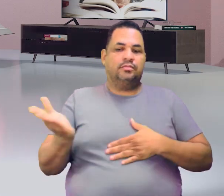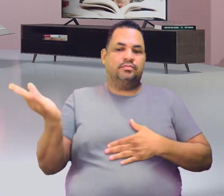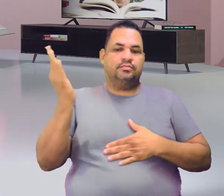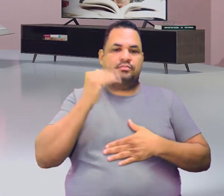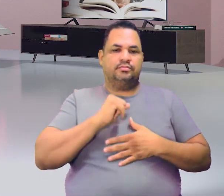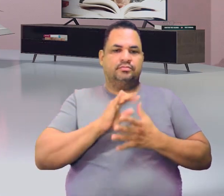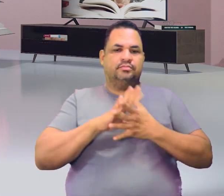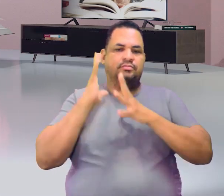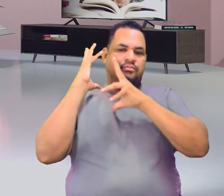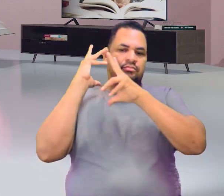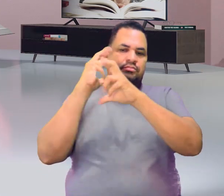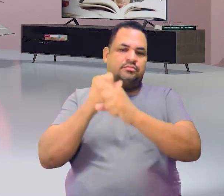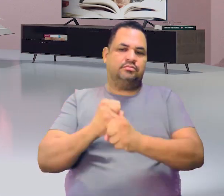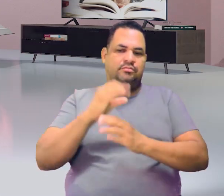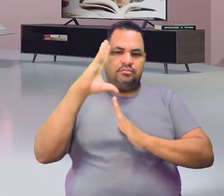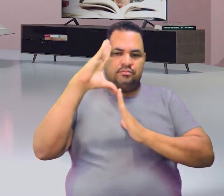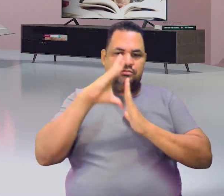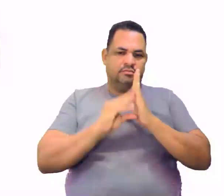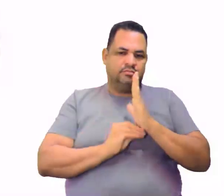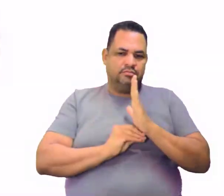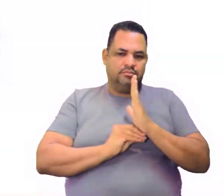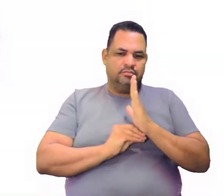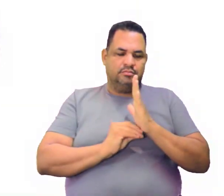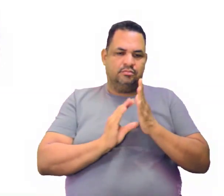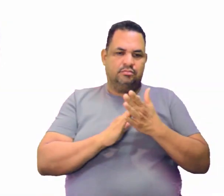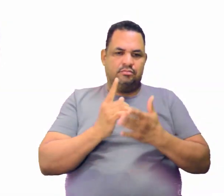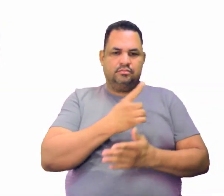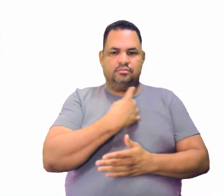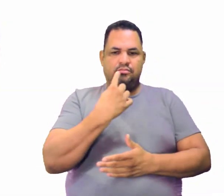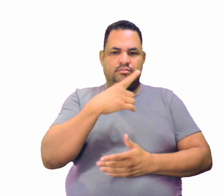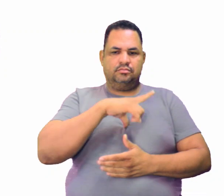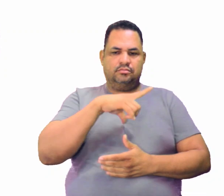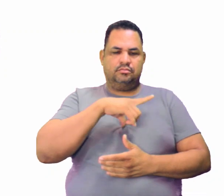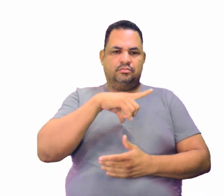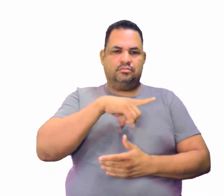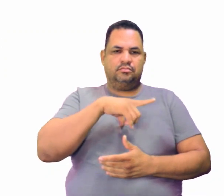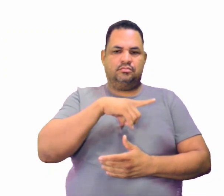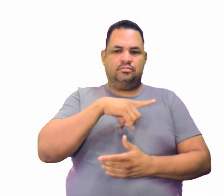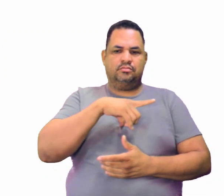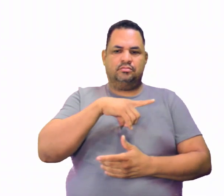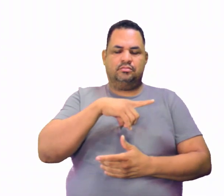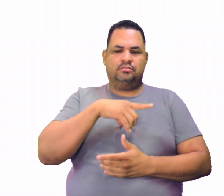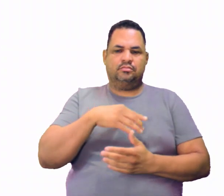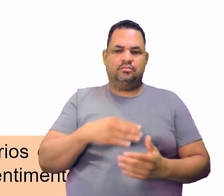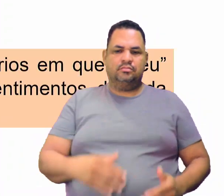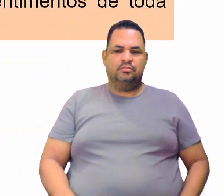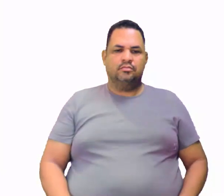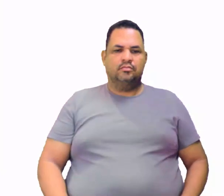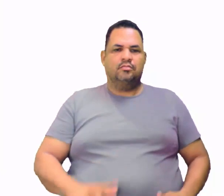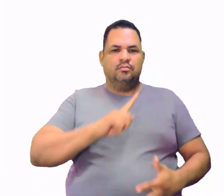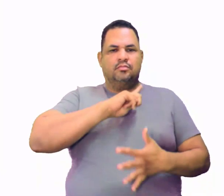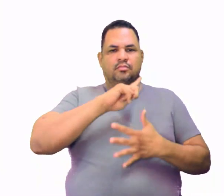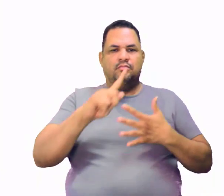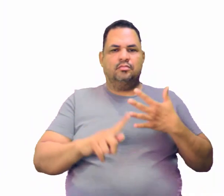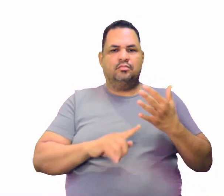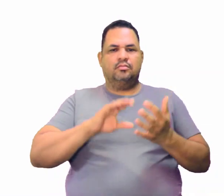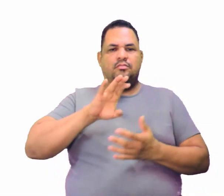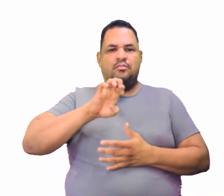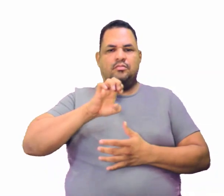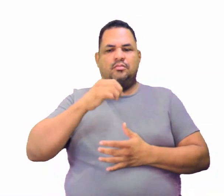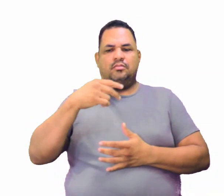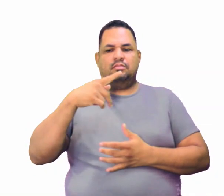lá, então, revisão de conteúdo. Nós temos aqui o seguinte, né? O gênero épico.